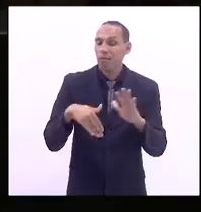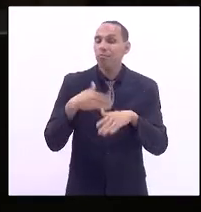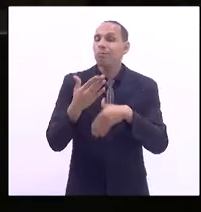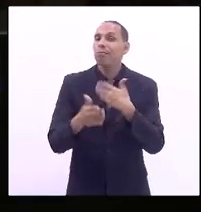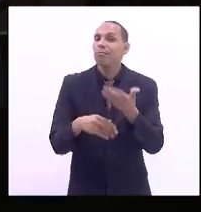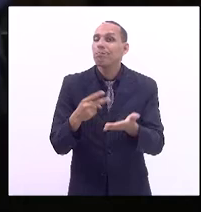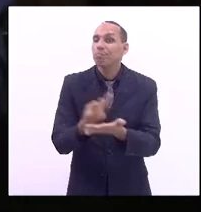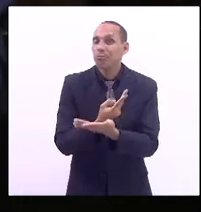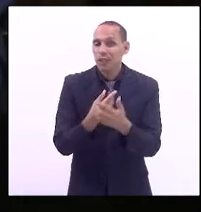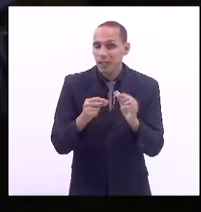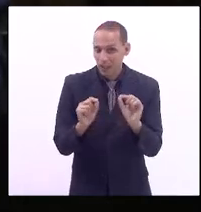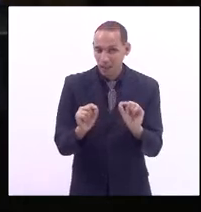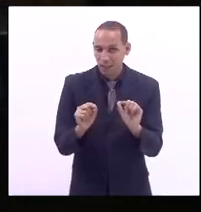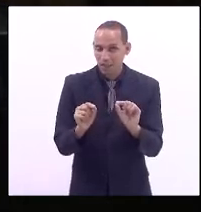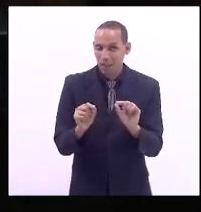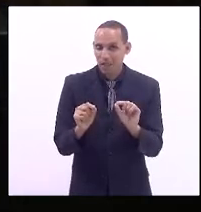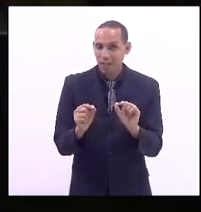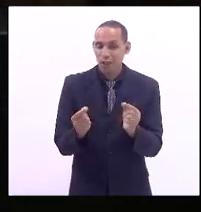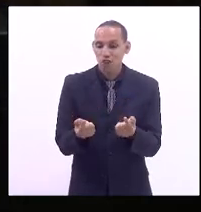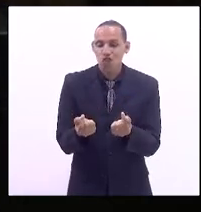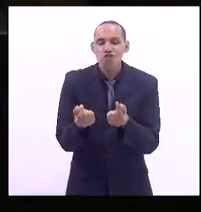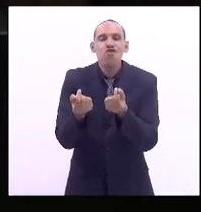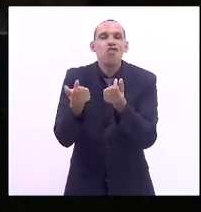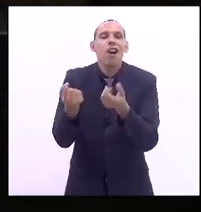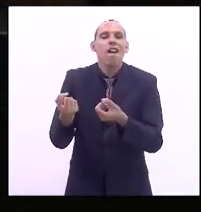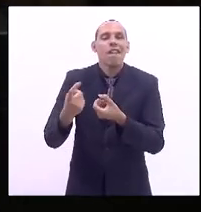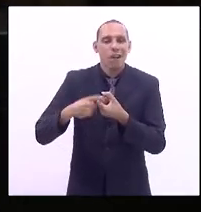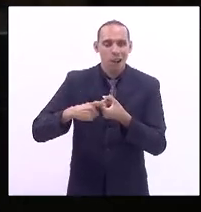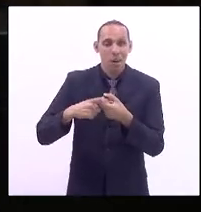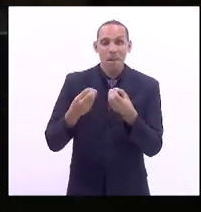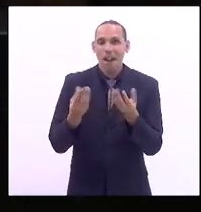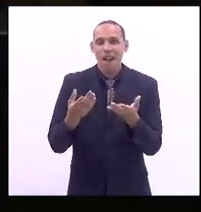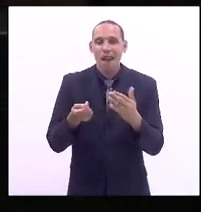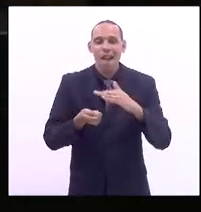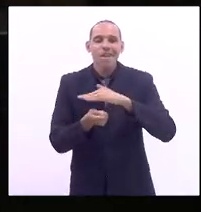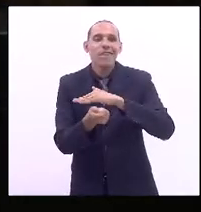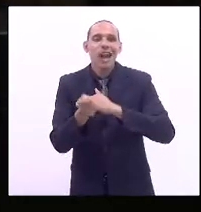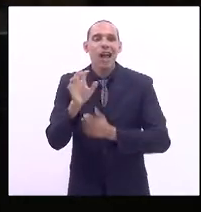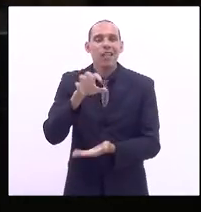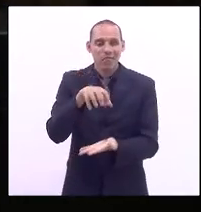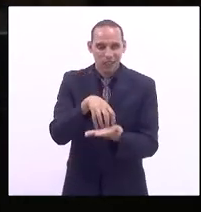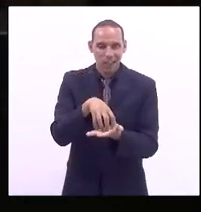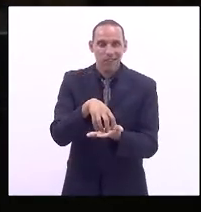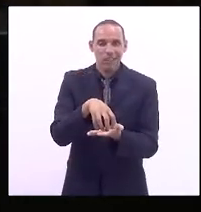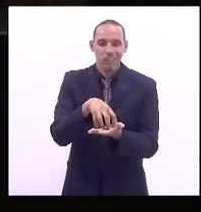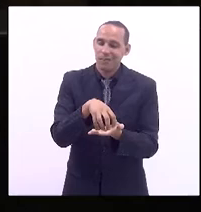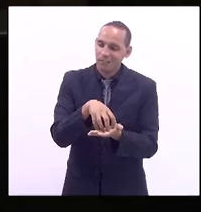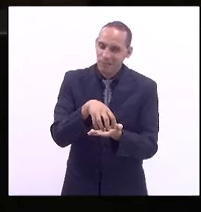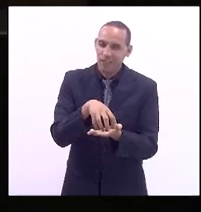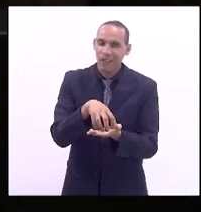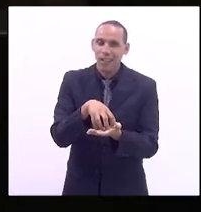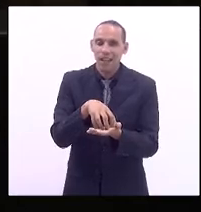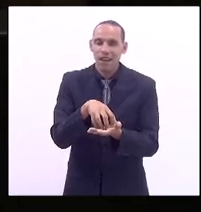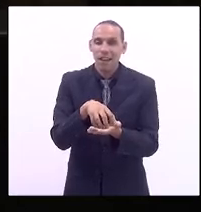acontece volta se o capital para investir no centro e